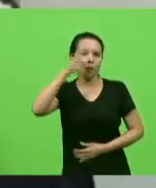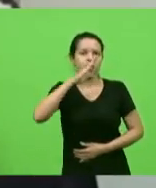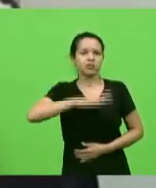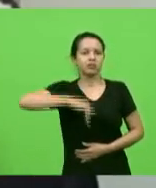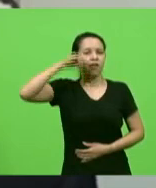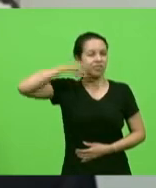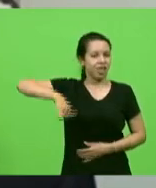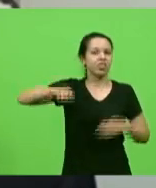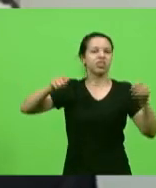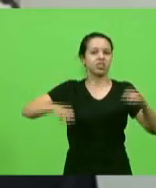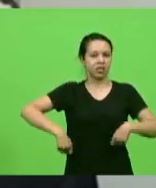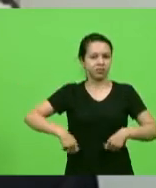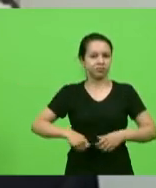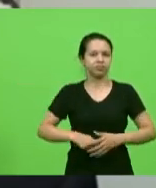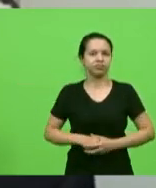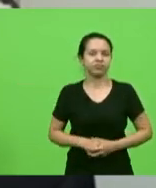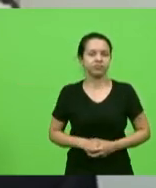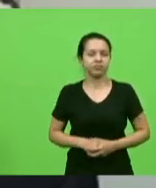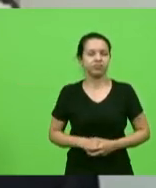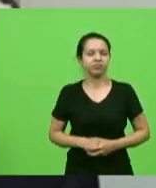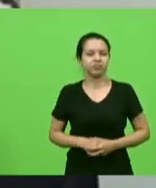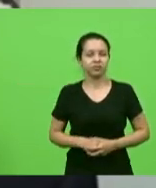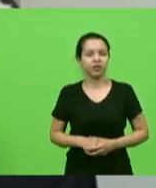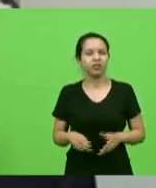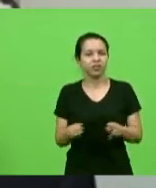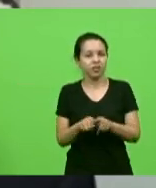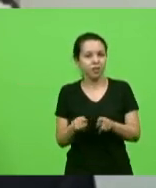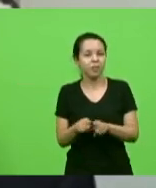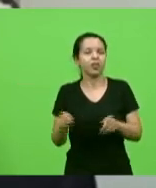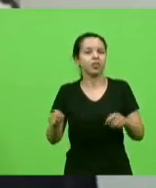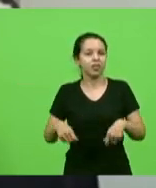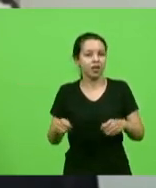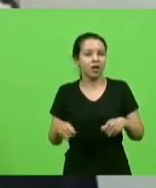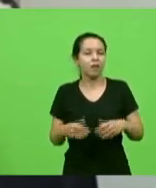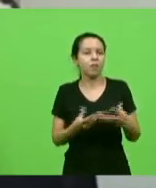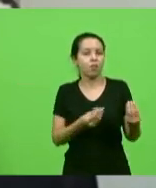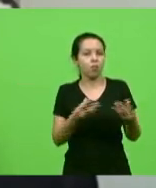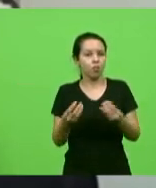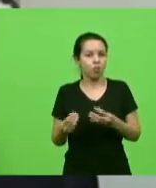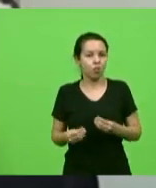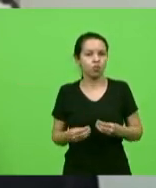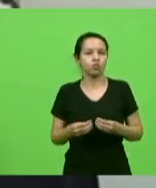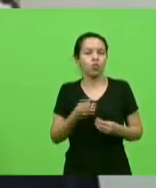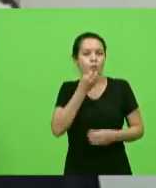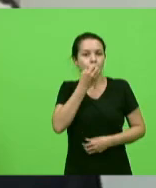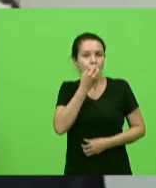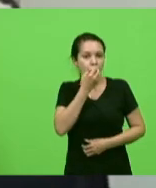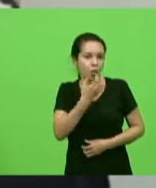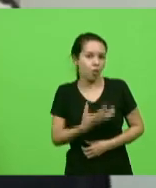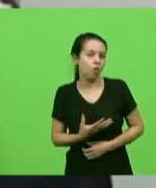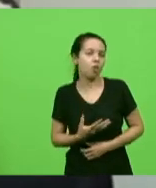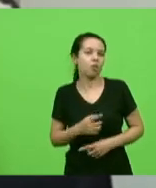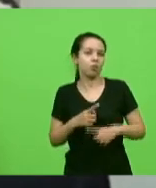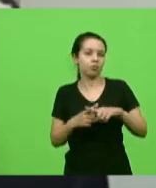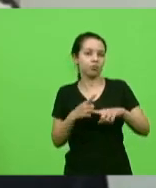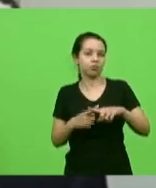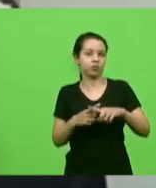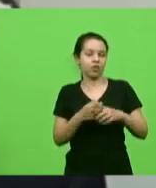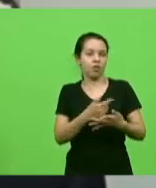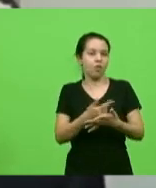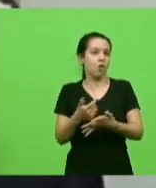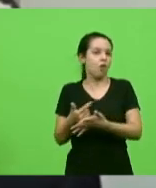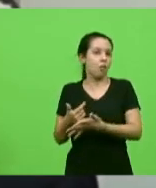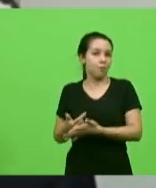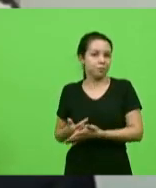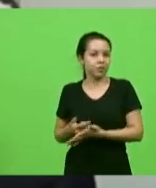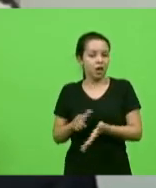e certamente contariam com diversos benefícios dessa forma de compra antes de finalizar